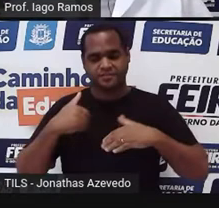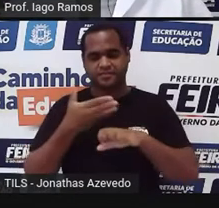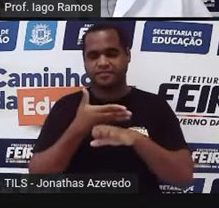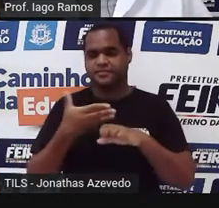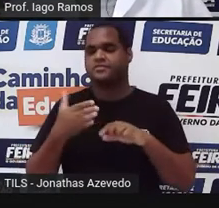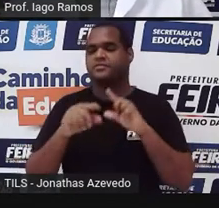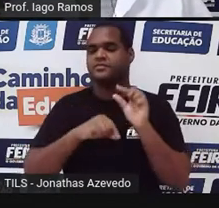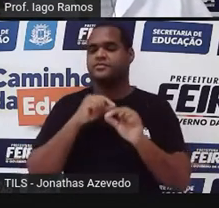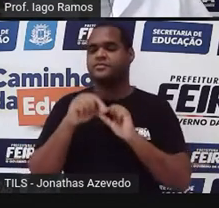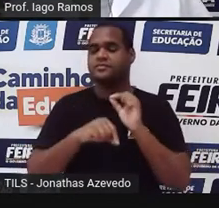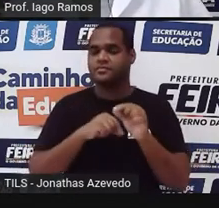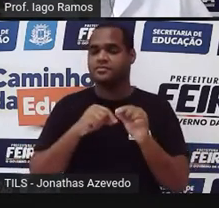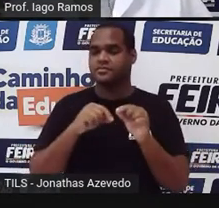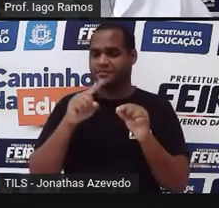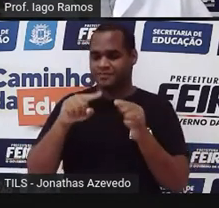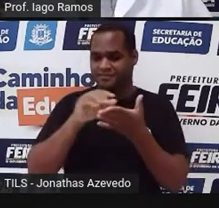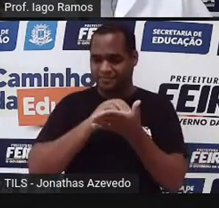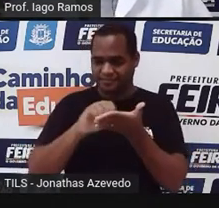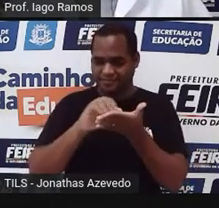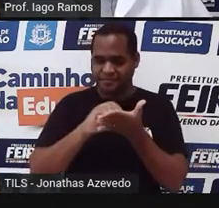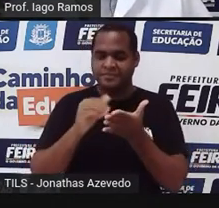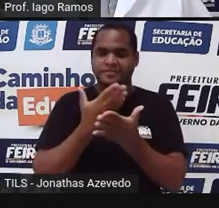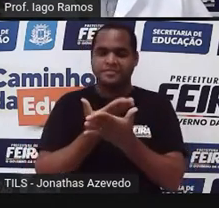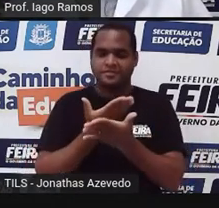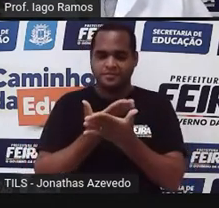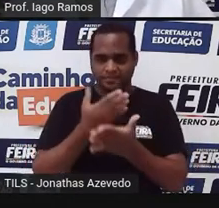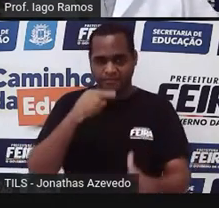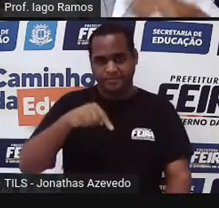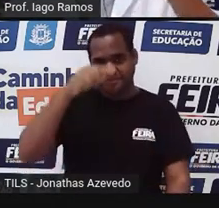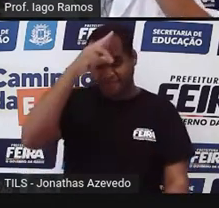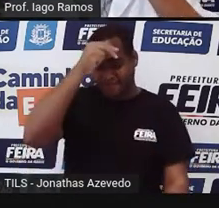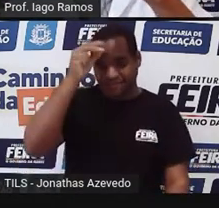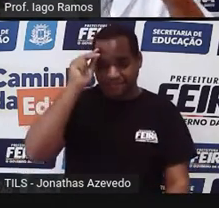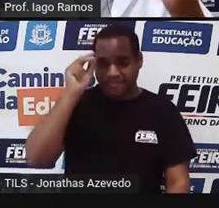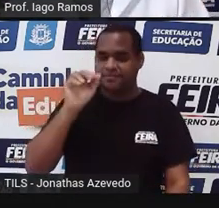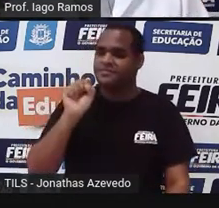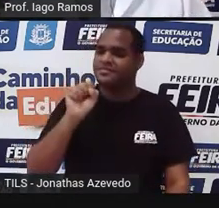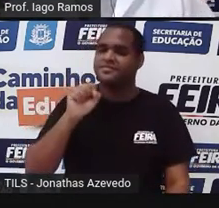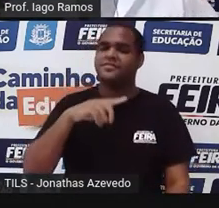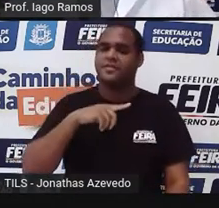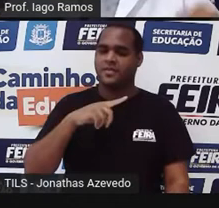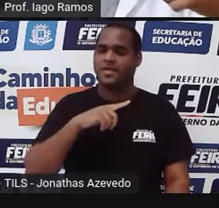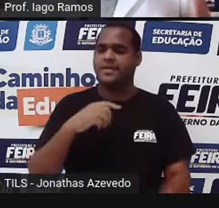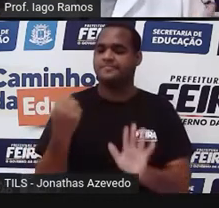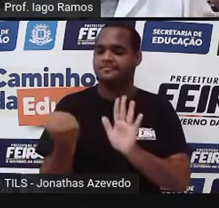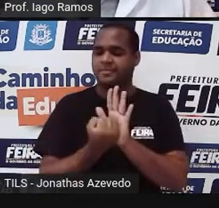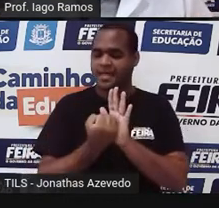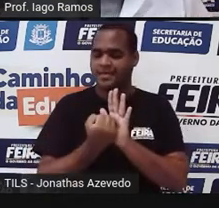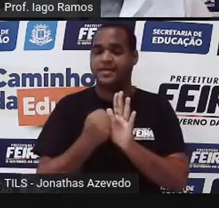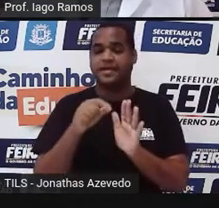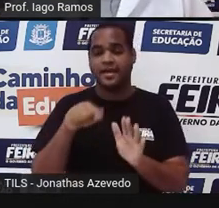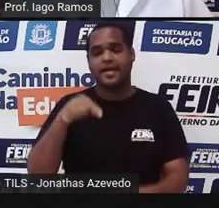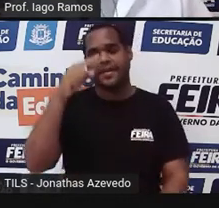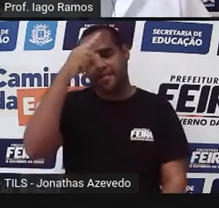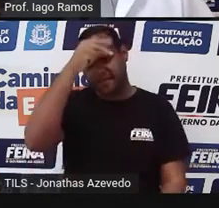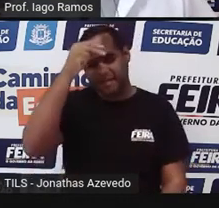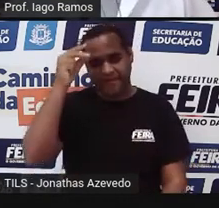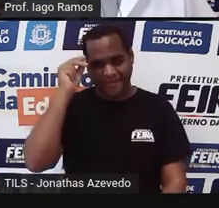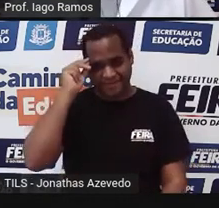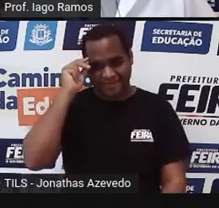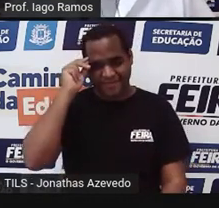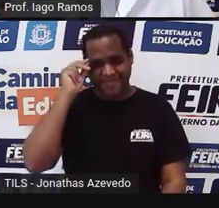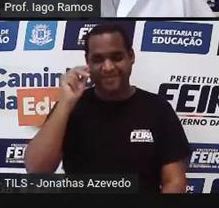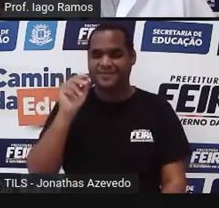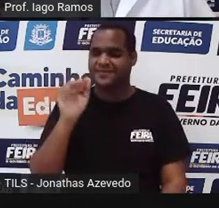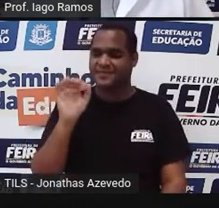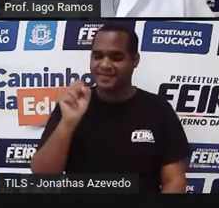da Secretaria Municipal de Educação de Feira de Santana, que tem as logomarcas da Prefeitura Municipal de